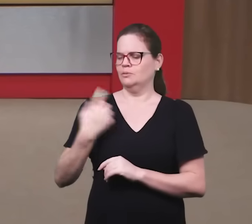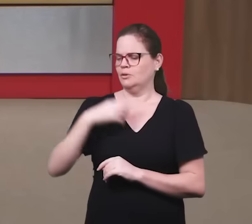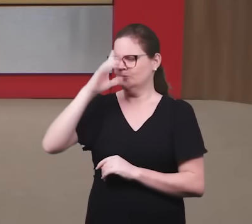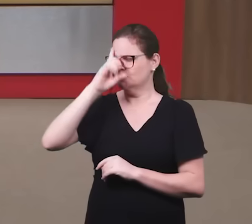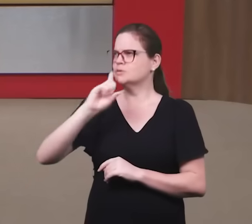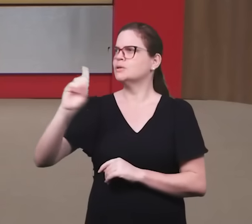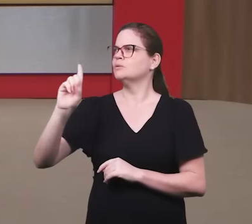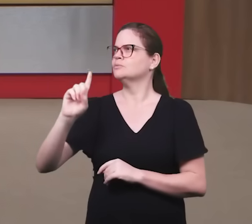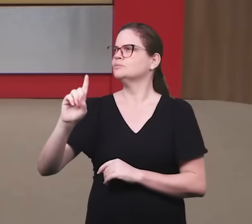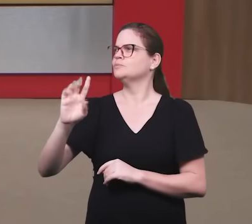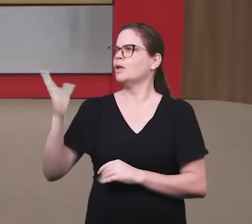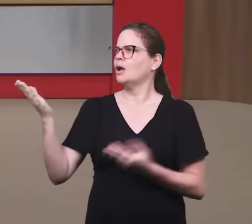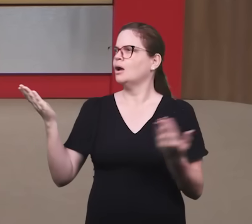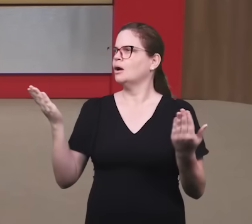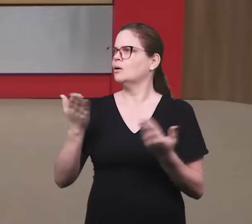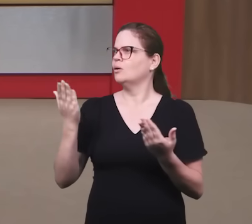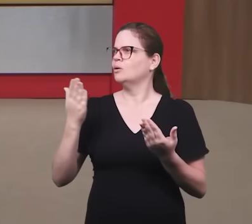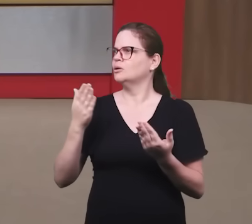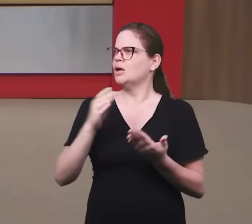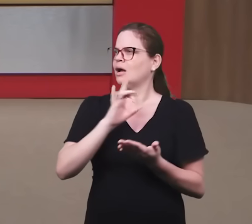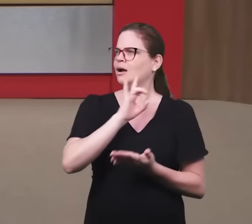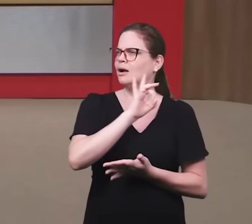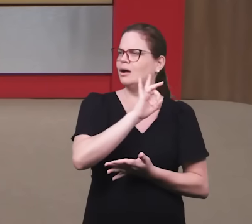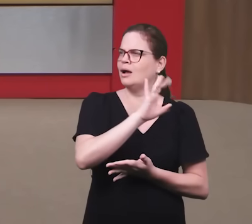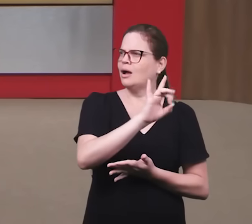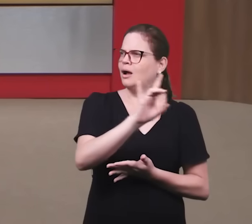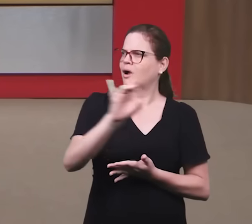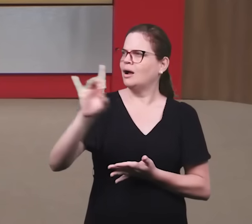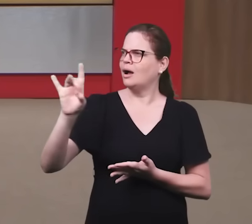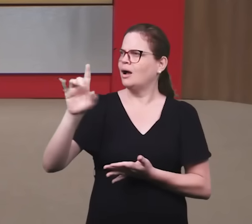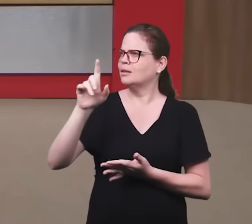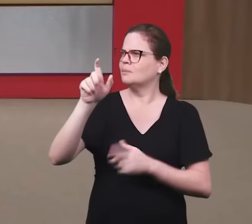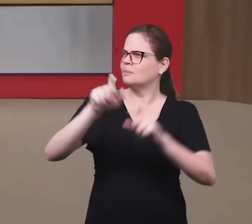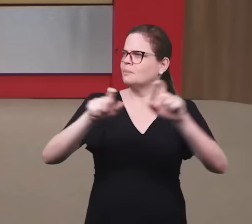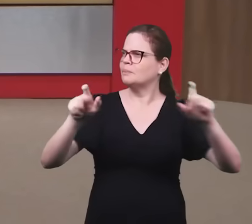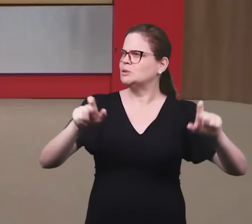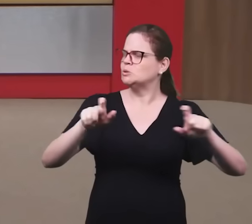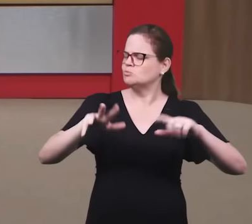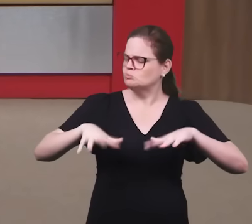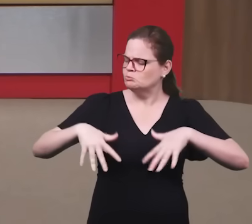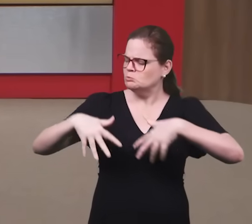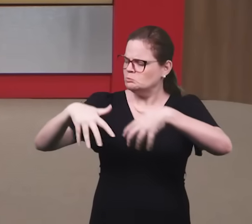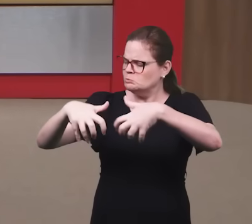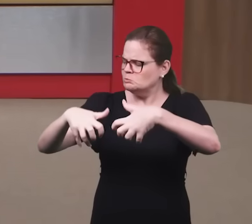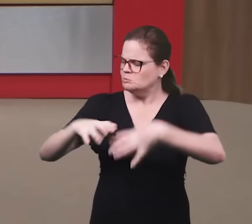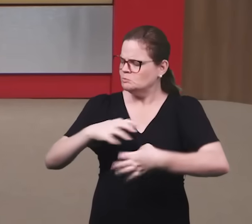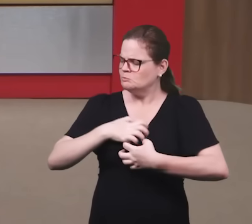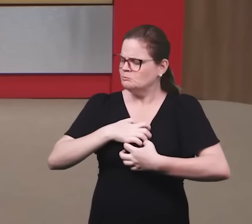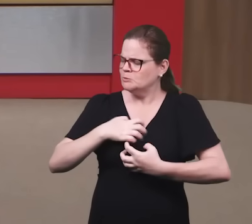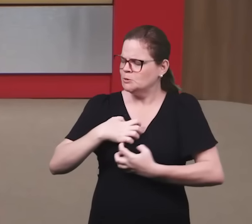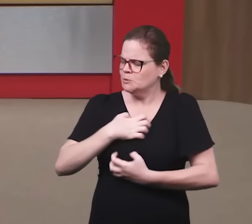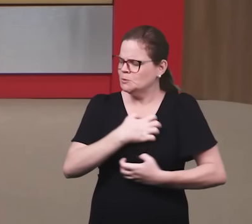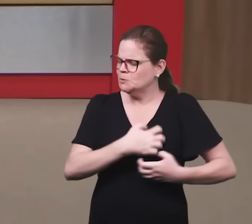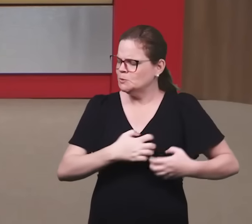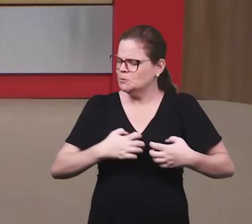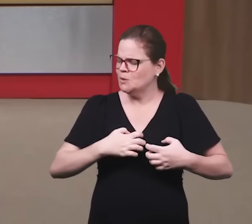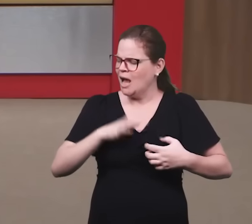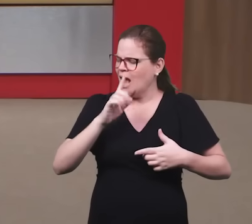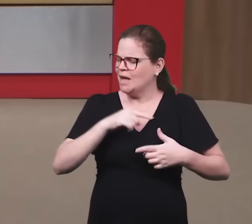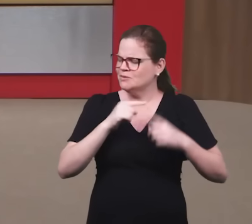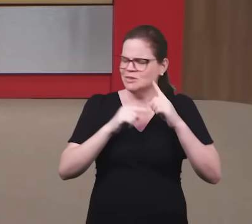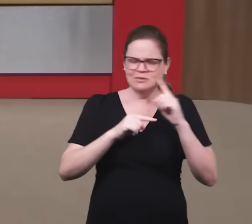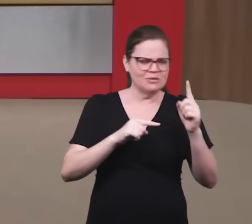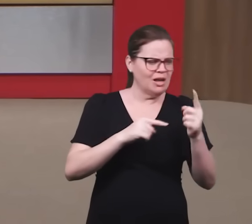oramos por todo aquele que se sente dessa forma. Olha, para um lado não